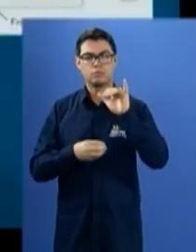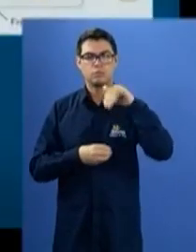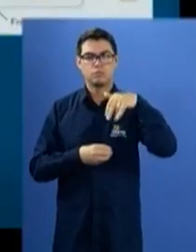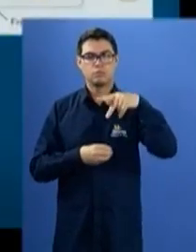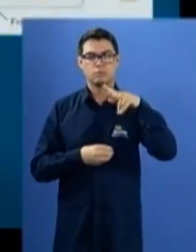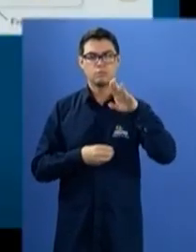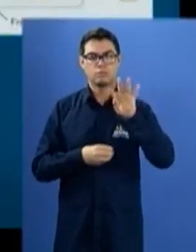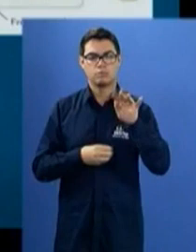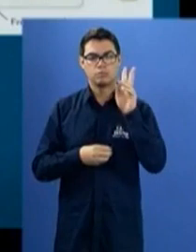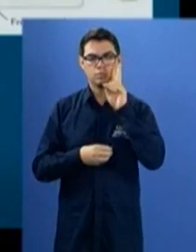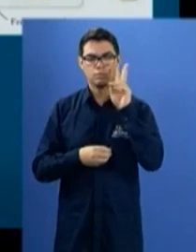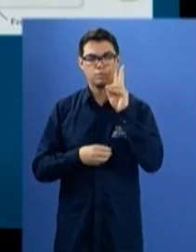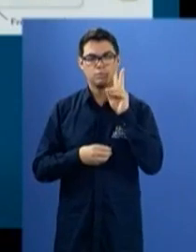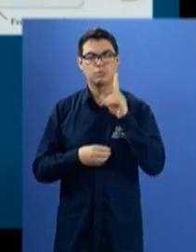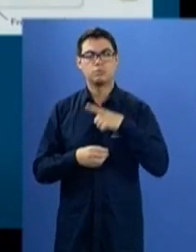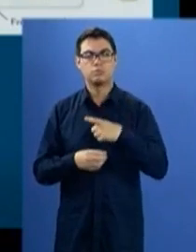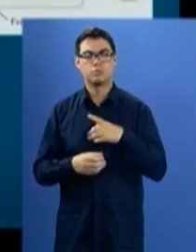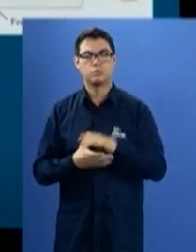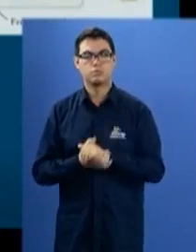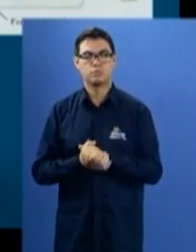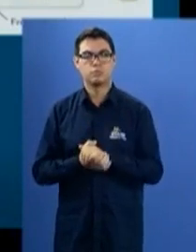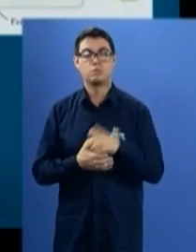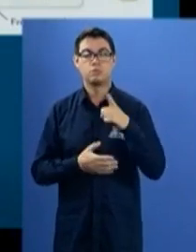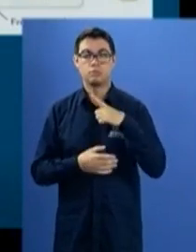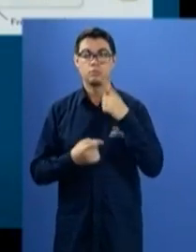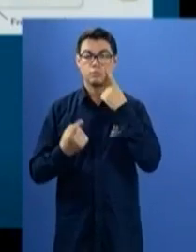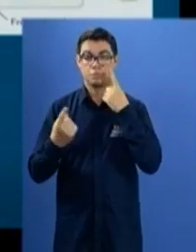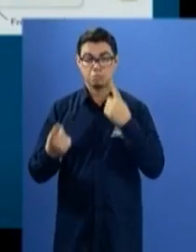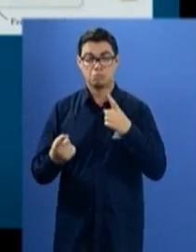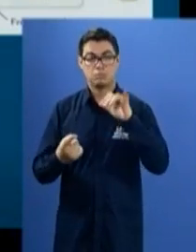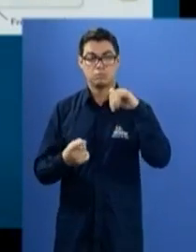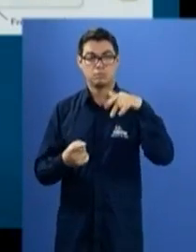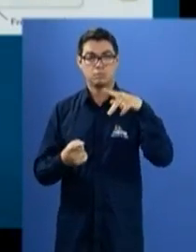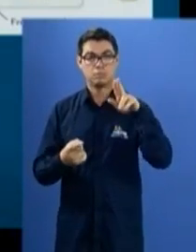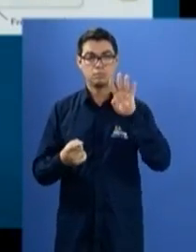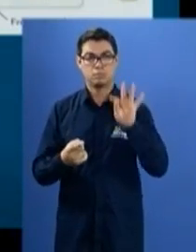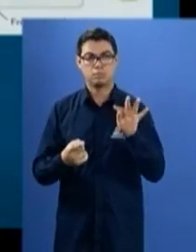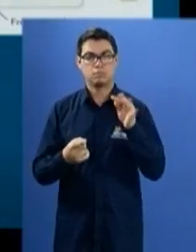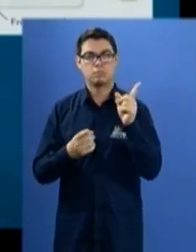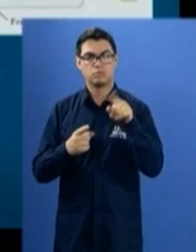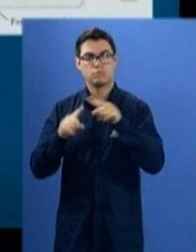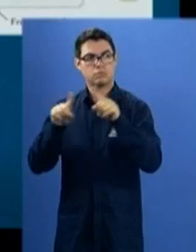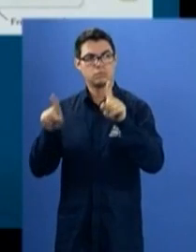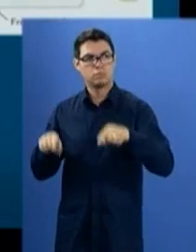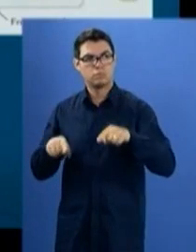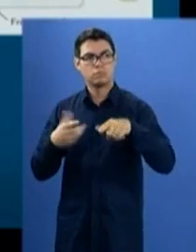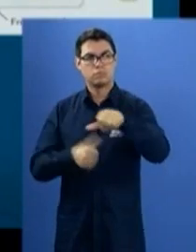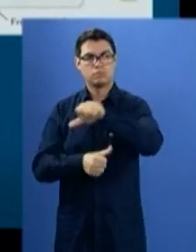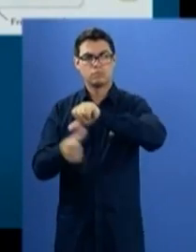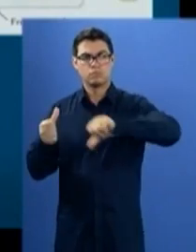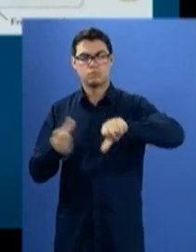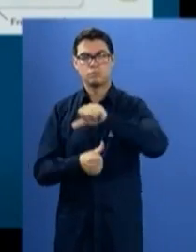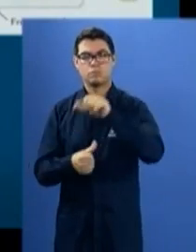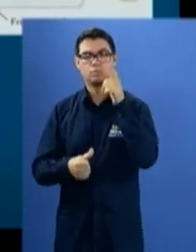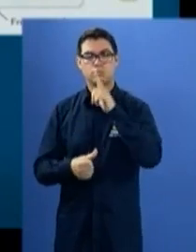que nós recebemos, Esses inputs passam a ser funções de